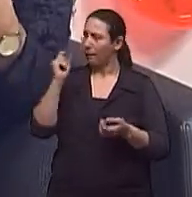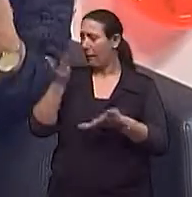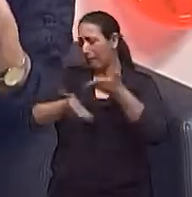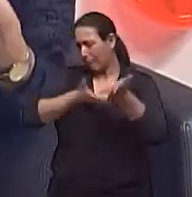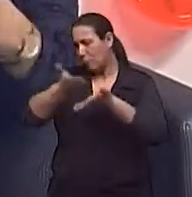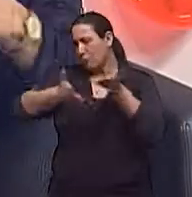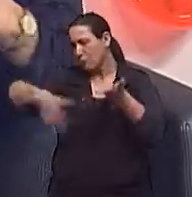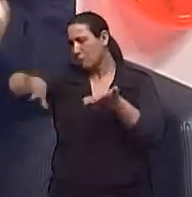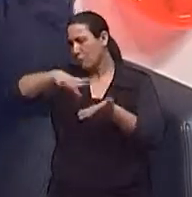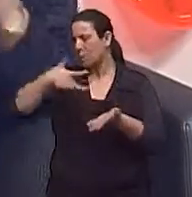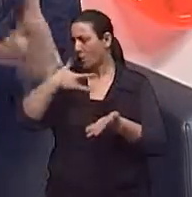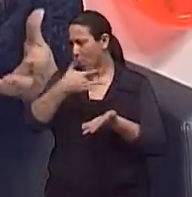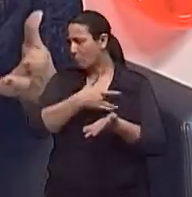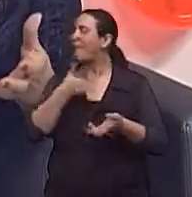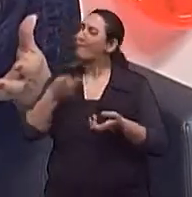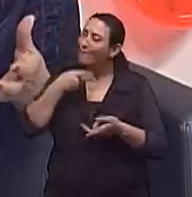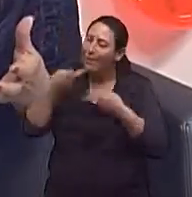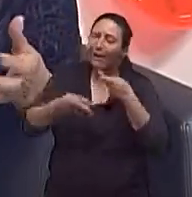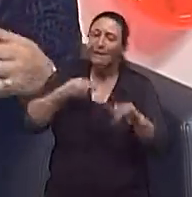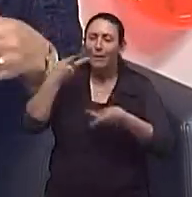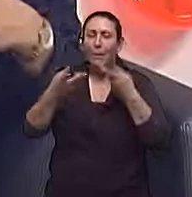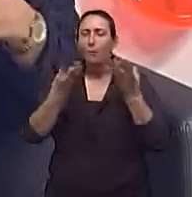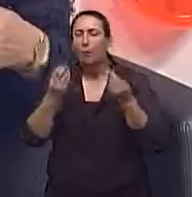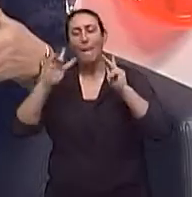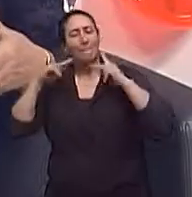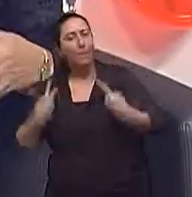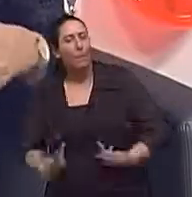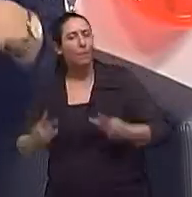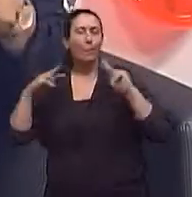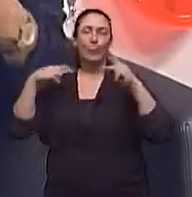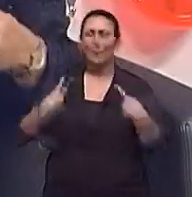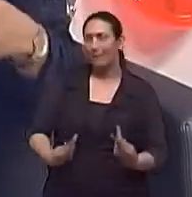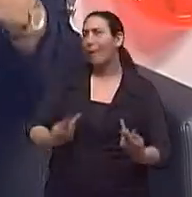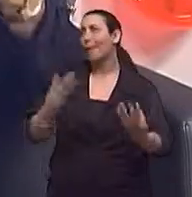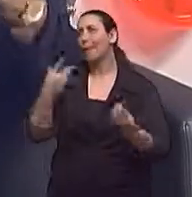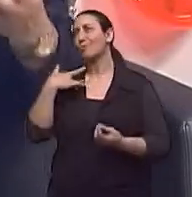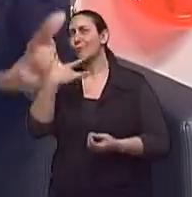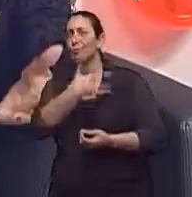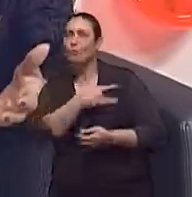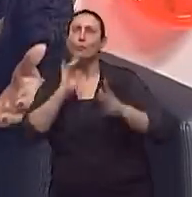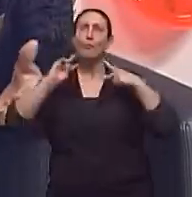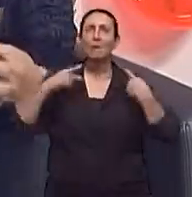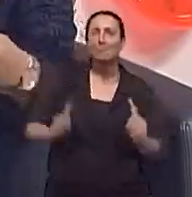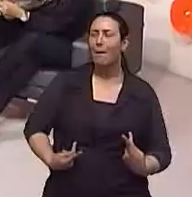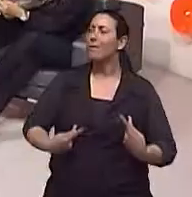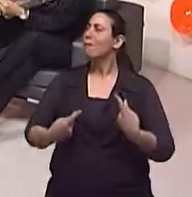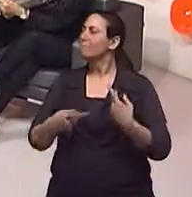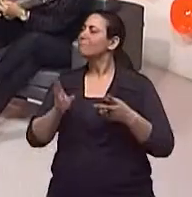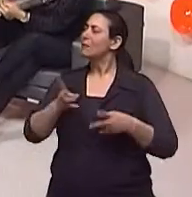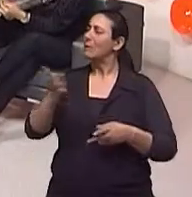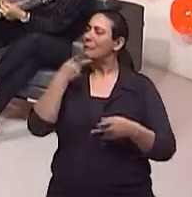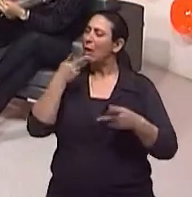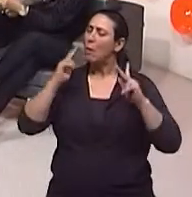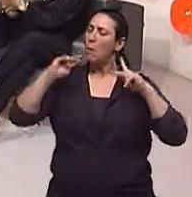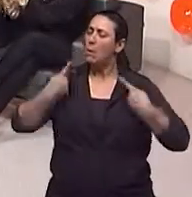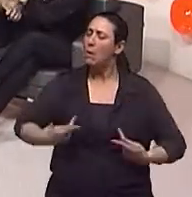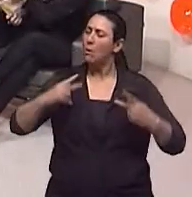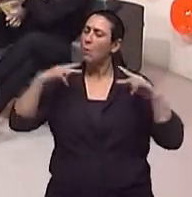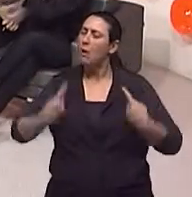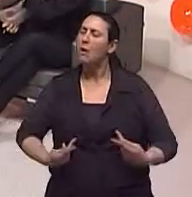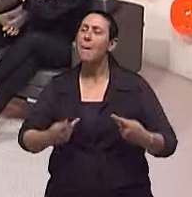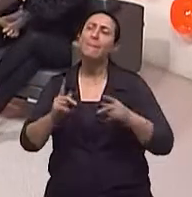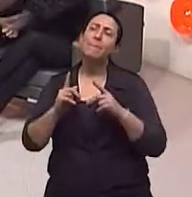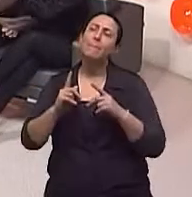mais humanizada Você fala muito nesse termo né só desses termos saúde mais humanizada e me parece que